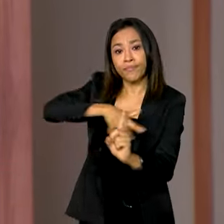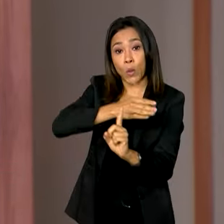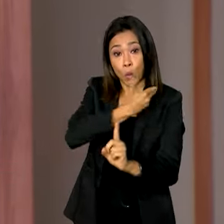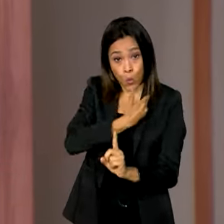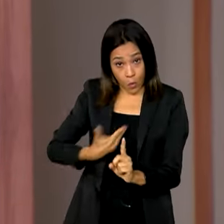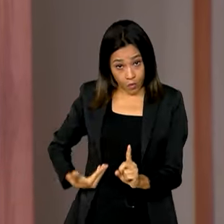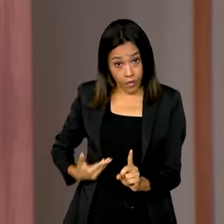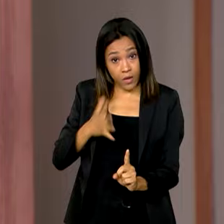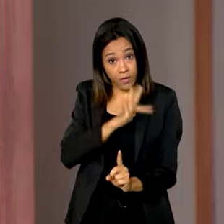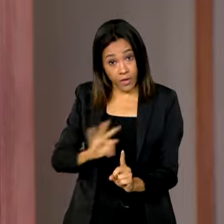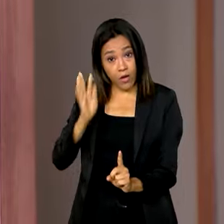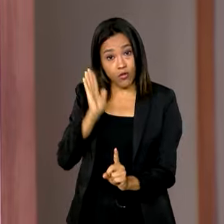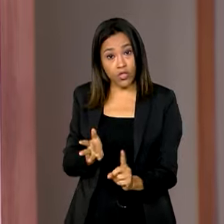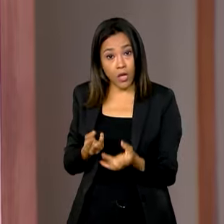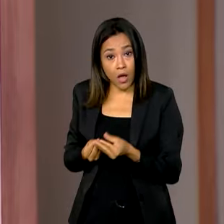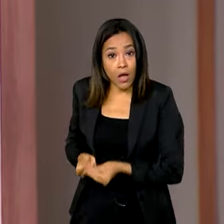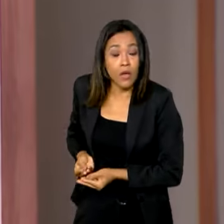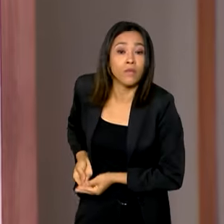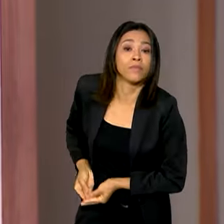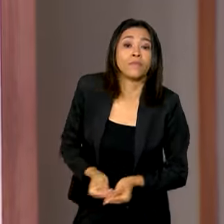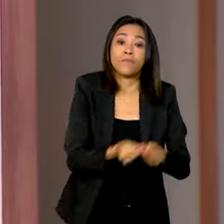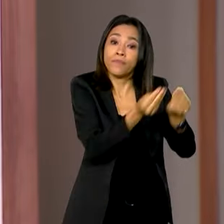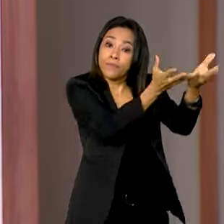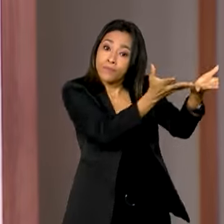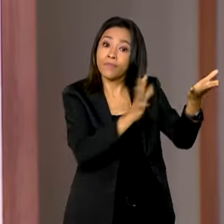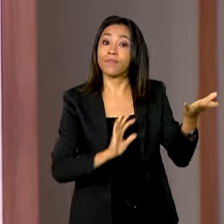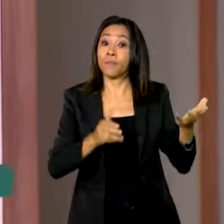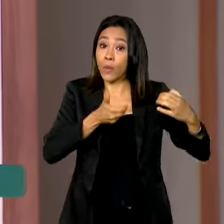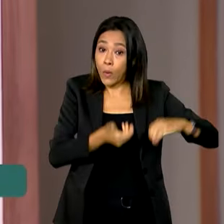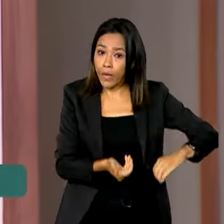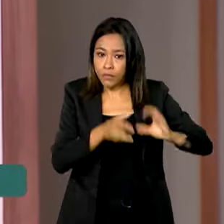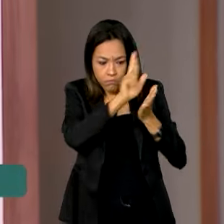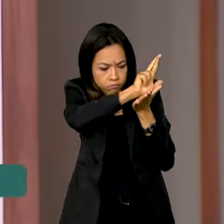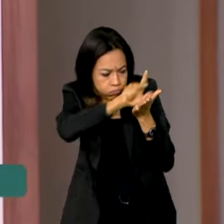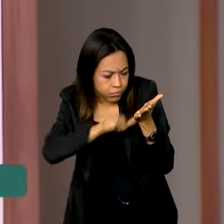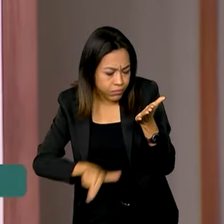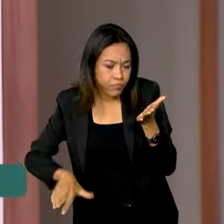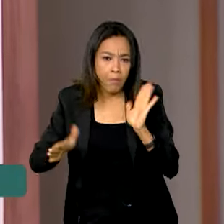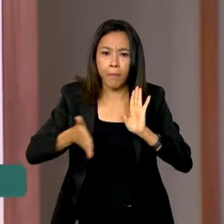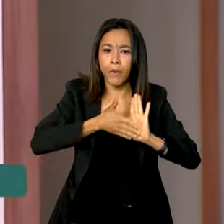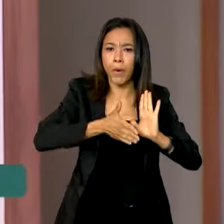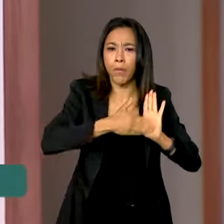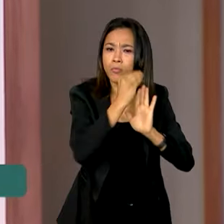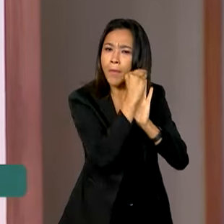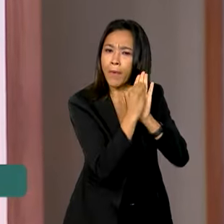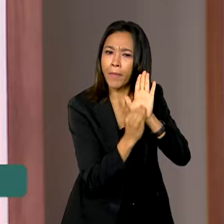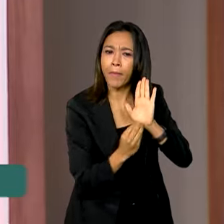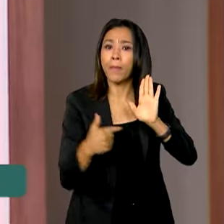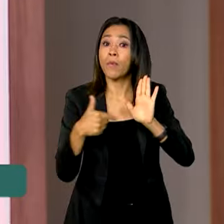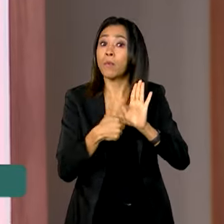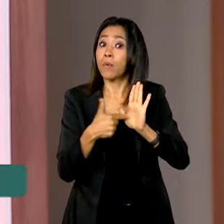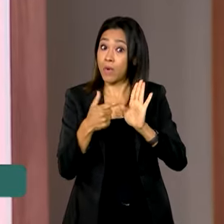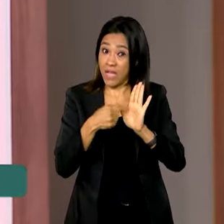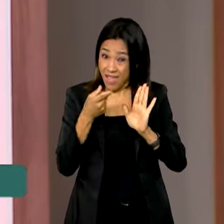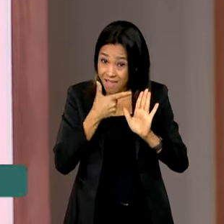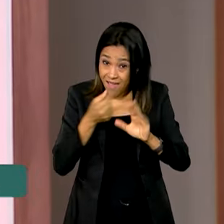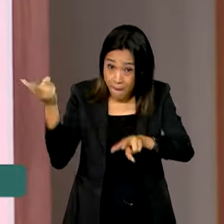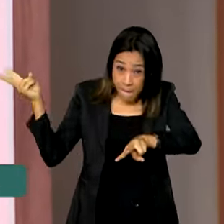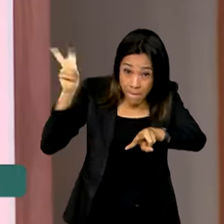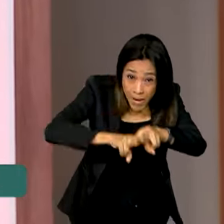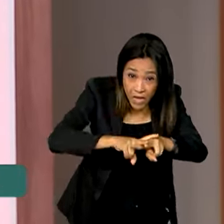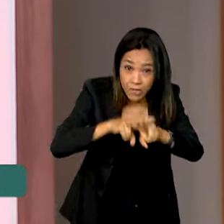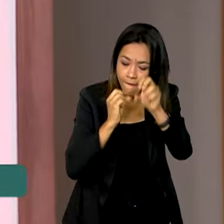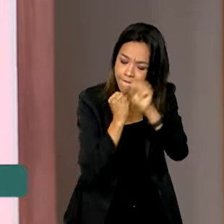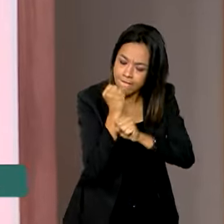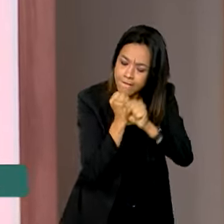encaminhou ao Congresso Nacional, nessa terça-feira, uma série de propostas para aumentar as penas contra quem comete